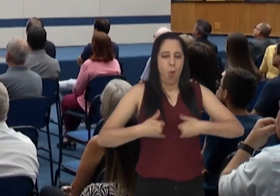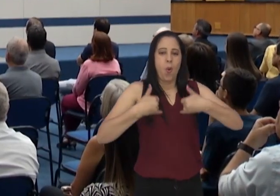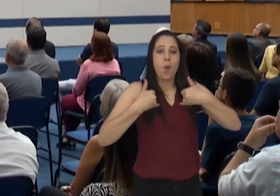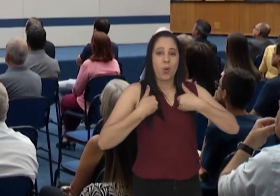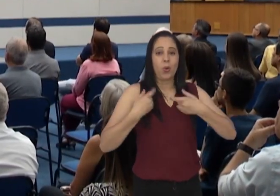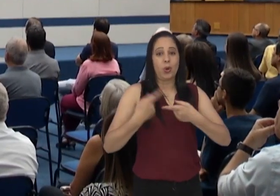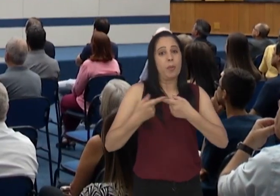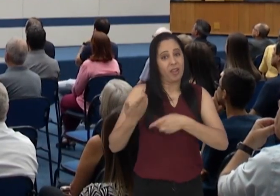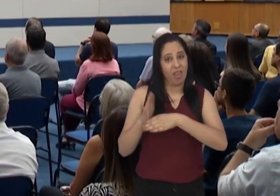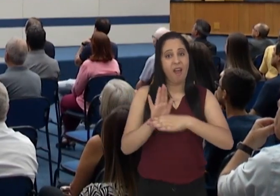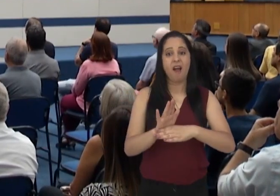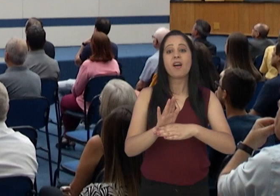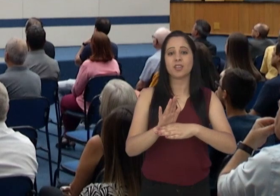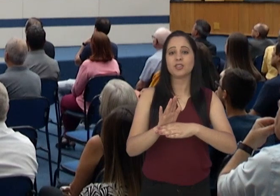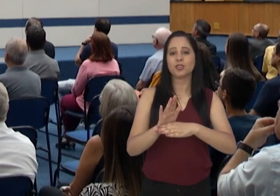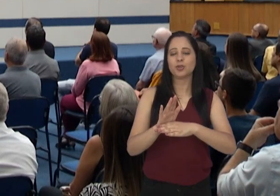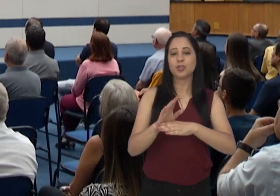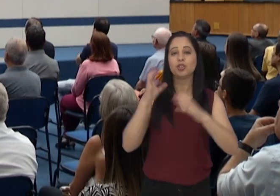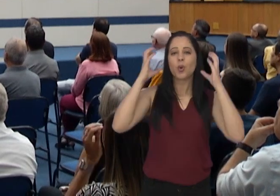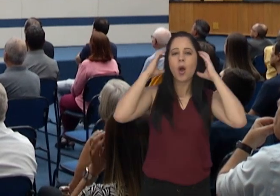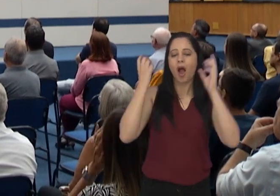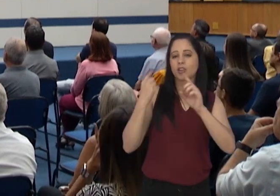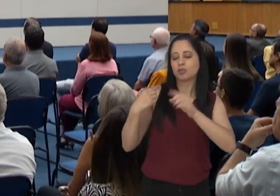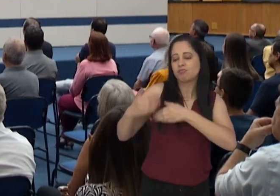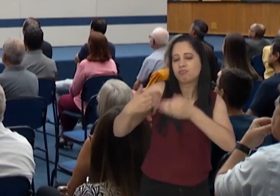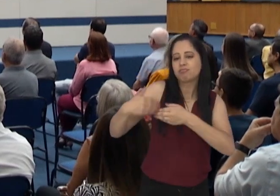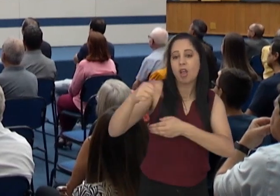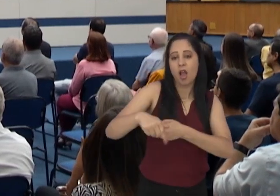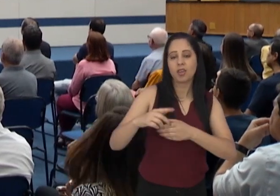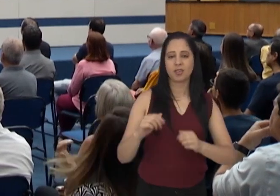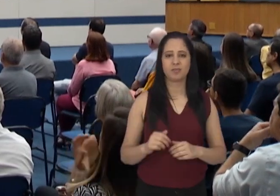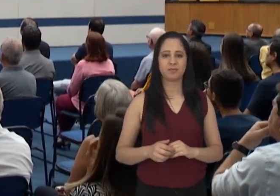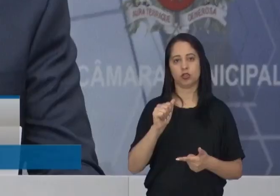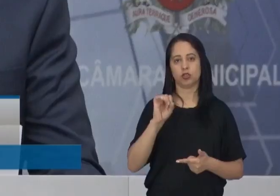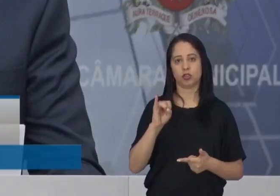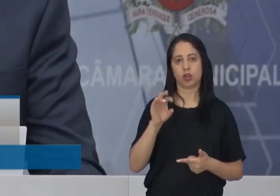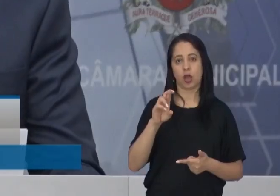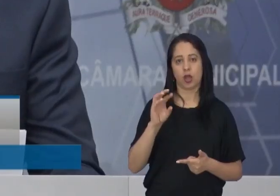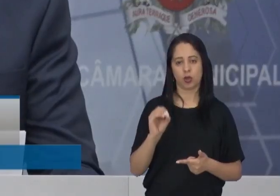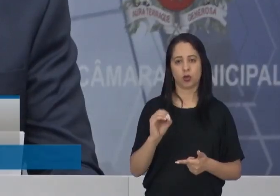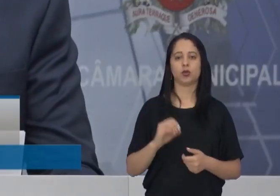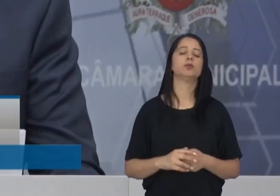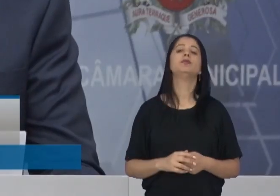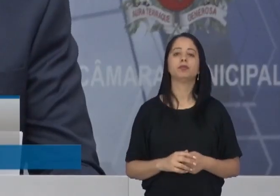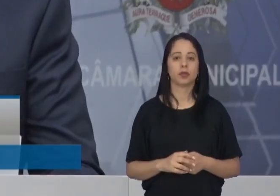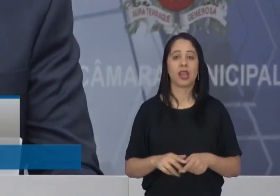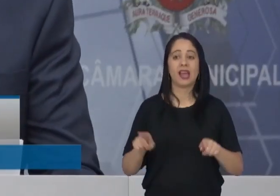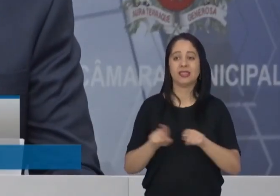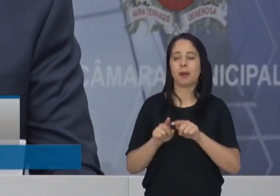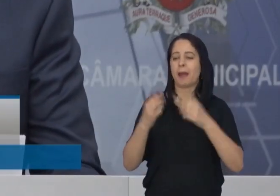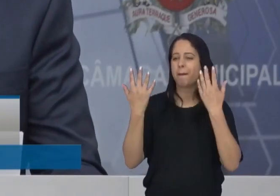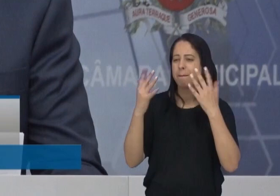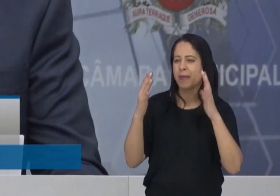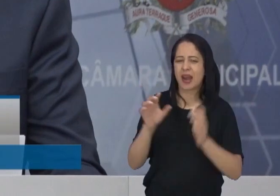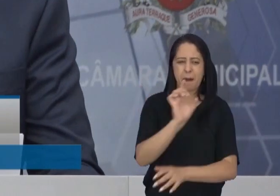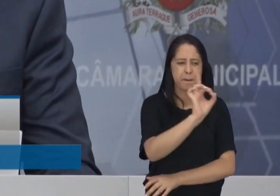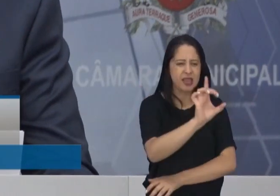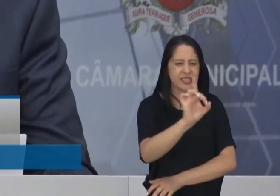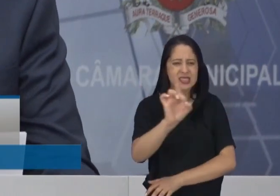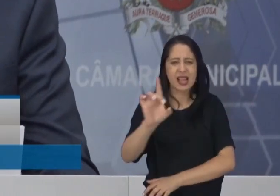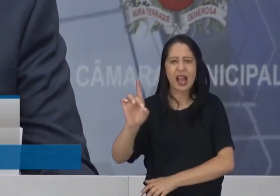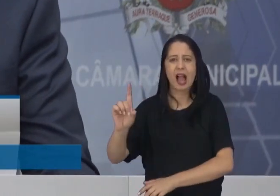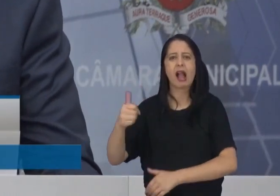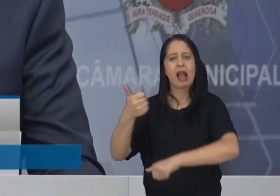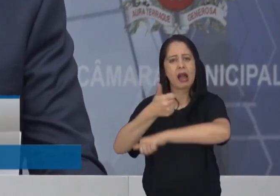era de orgulho por ter ajudado a construir a história do rádio na região. Eu estendo os parabéns aos amigos e colegas das demais emissoras de